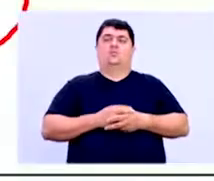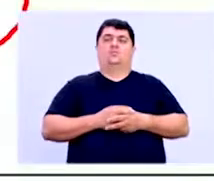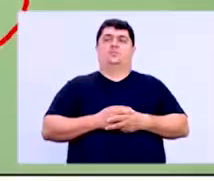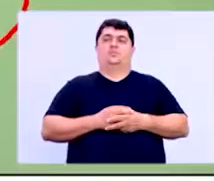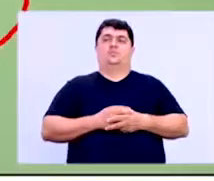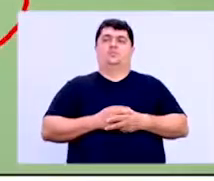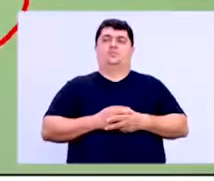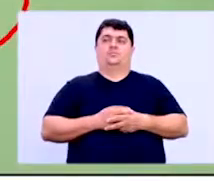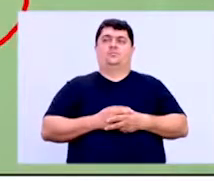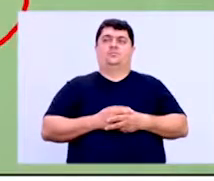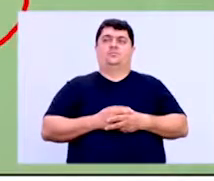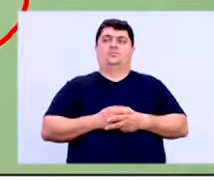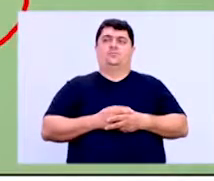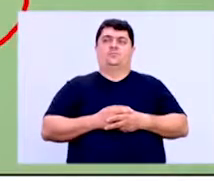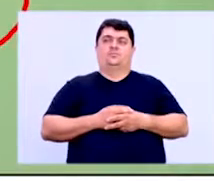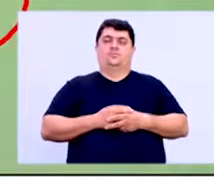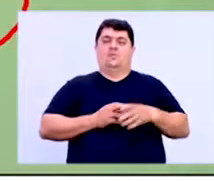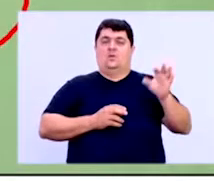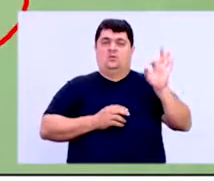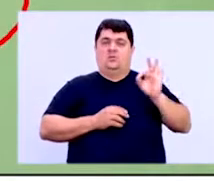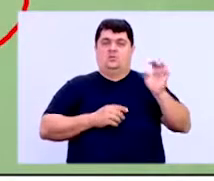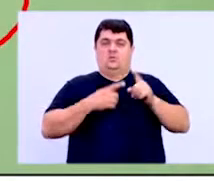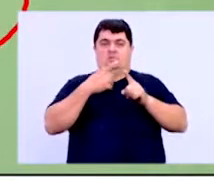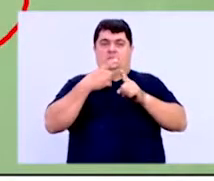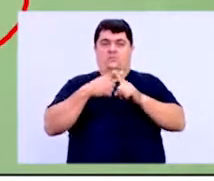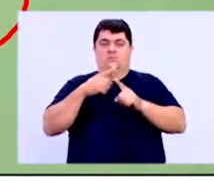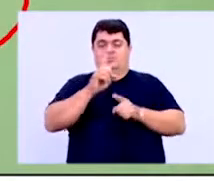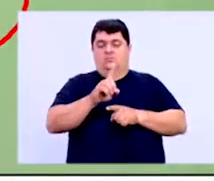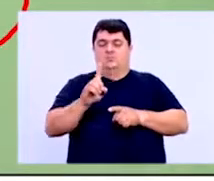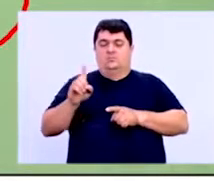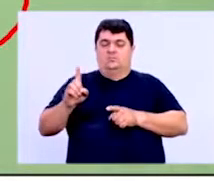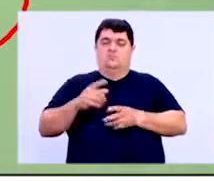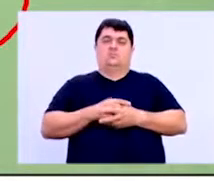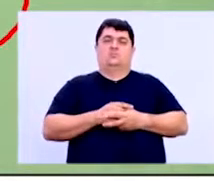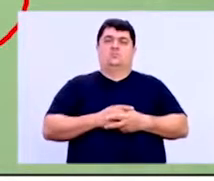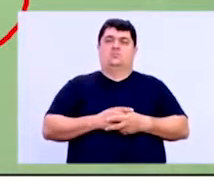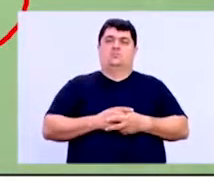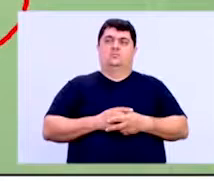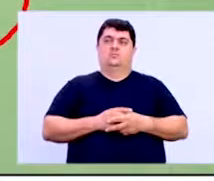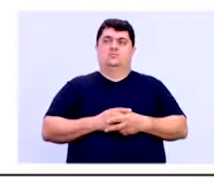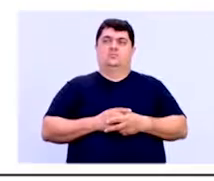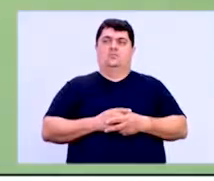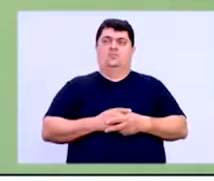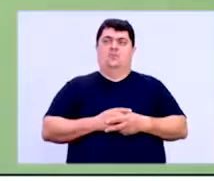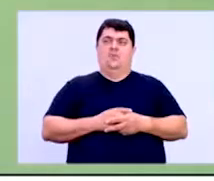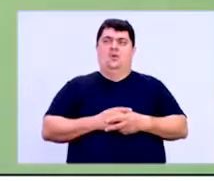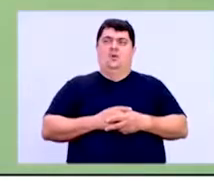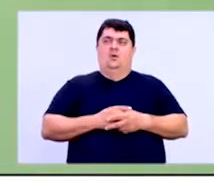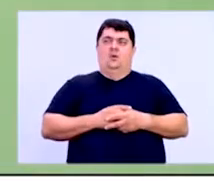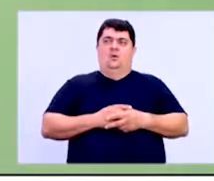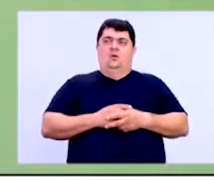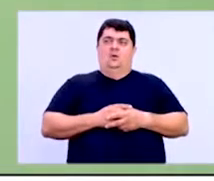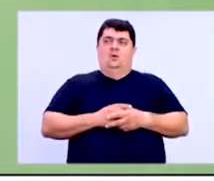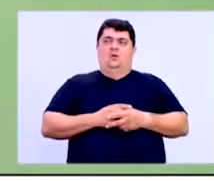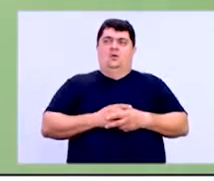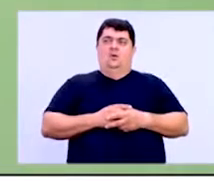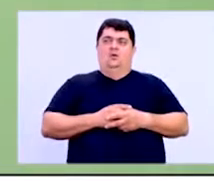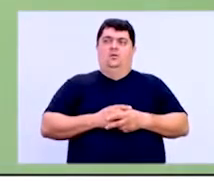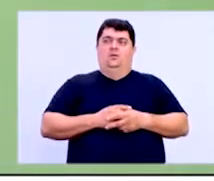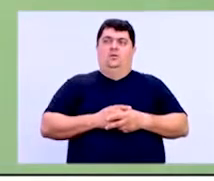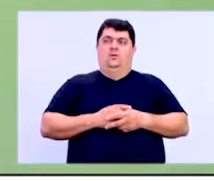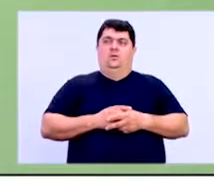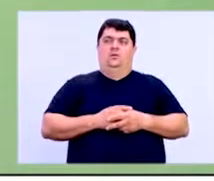unitário? Voltando aqui, olha, desejado vezes o custo, vamos achar o percentual do custo unitário.